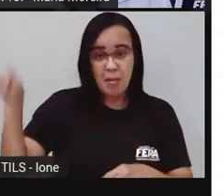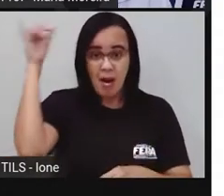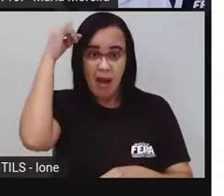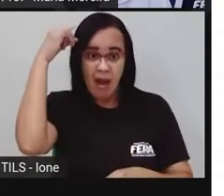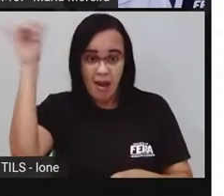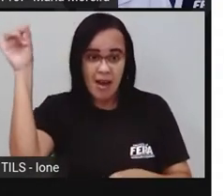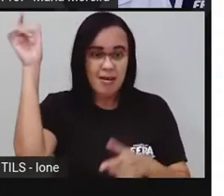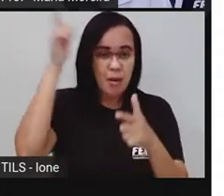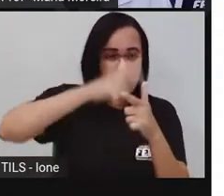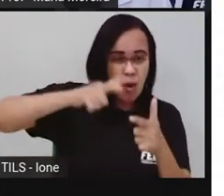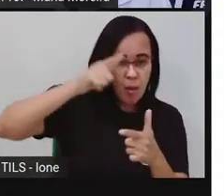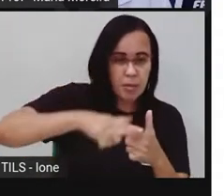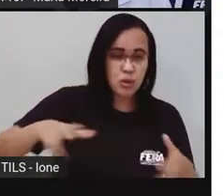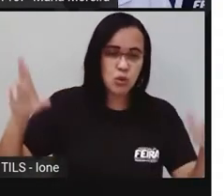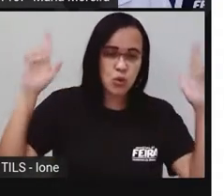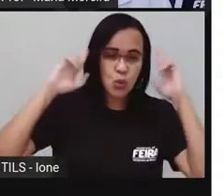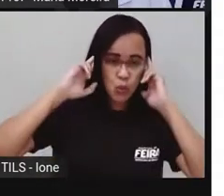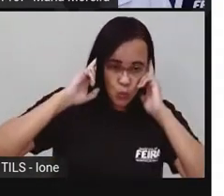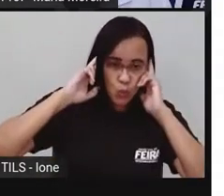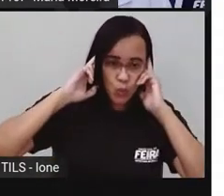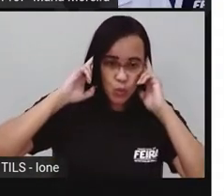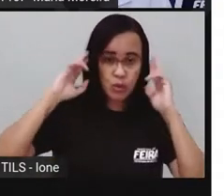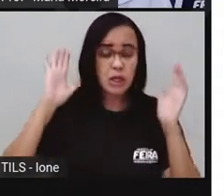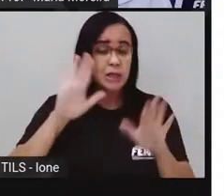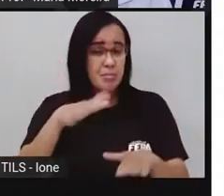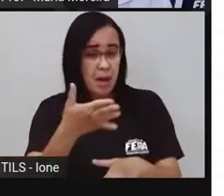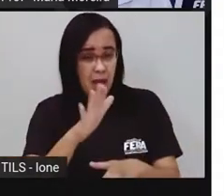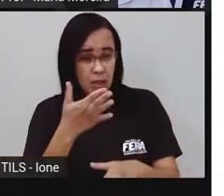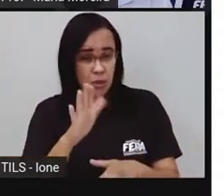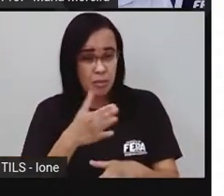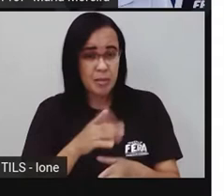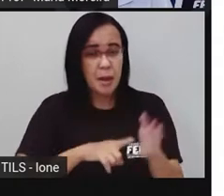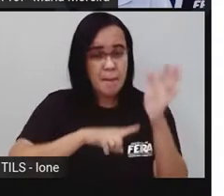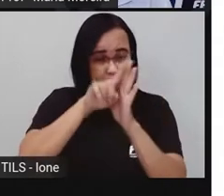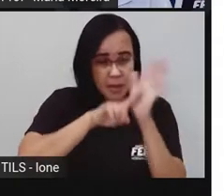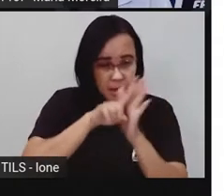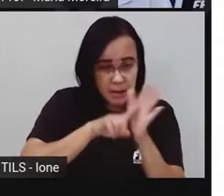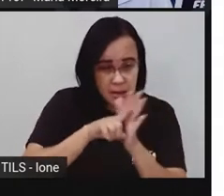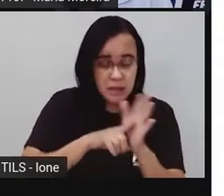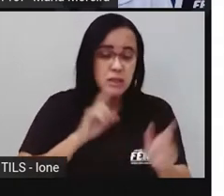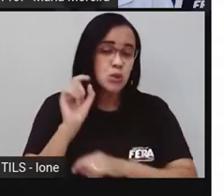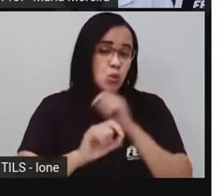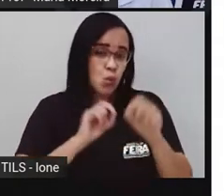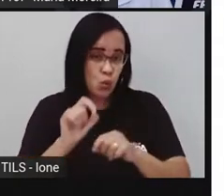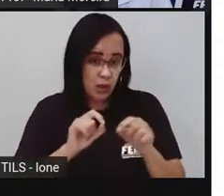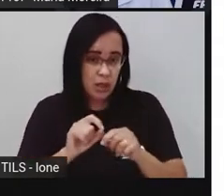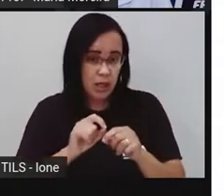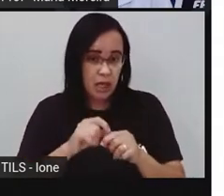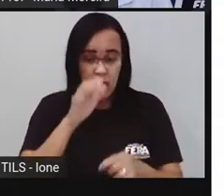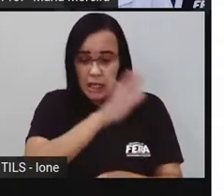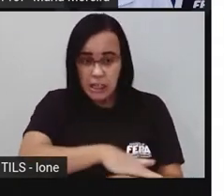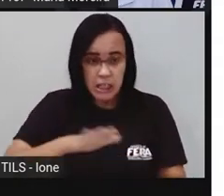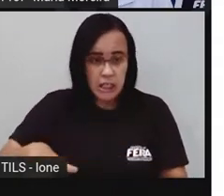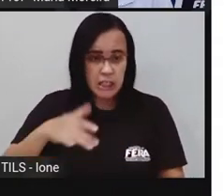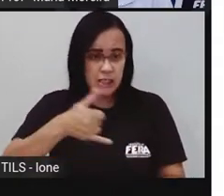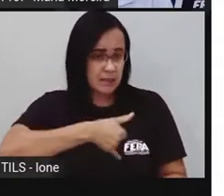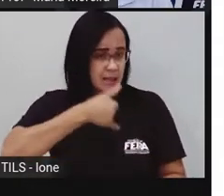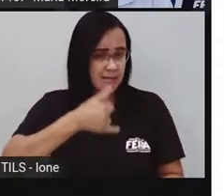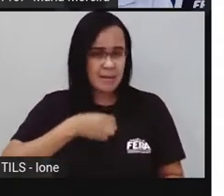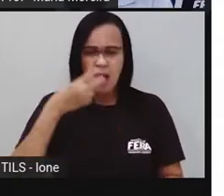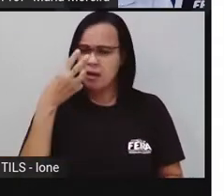e estima-se que a cada 1.000 crianças que nasce entre três e cinco já apresentem aí